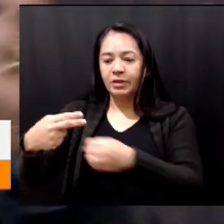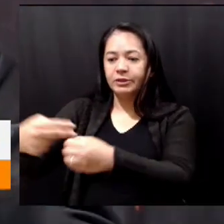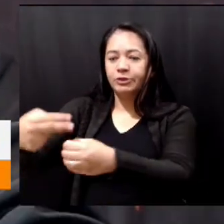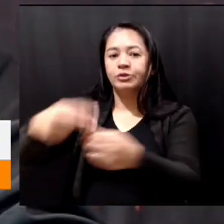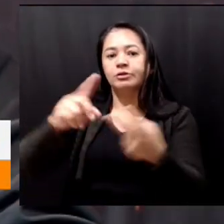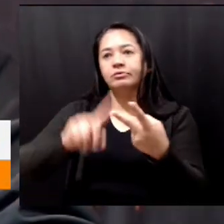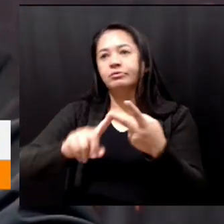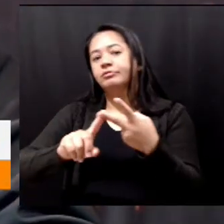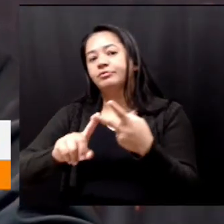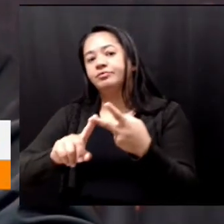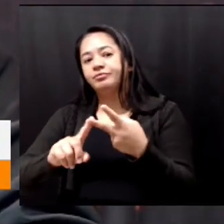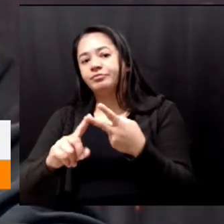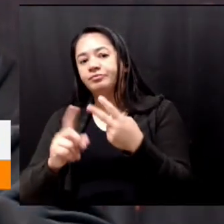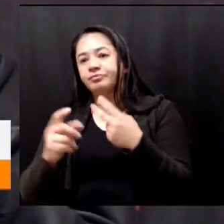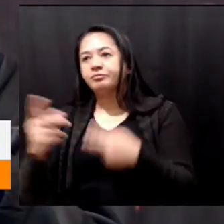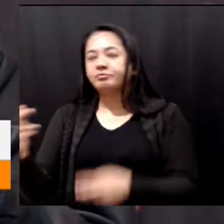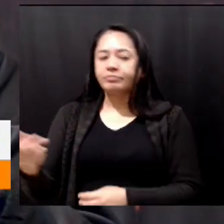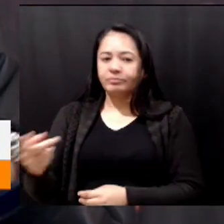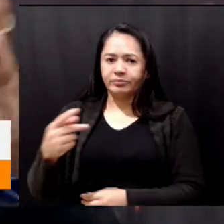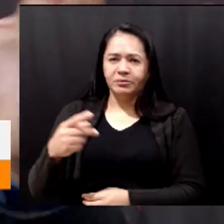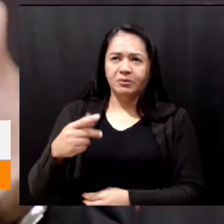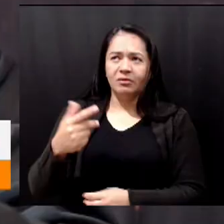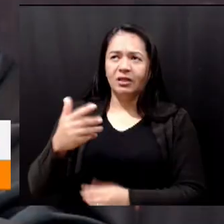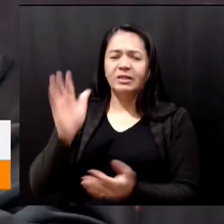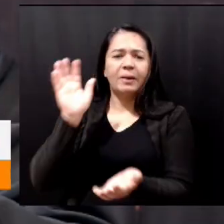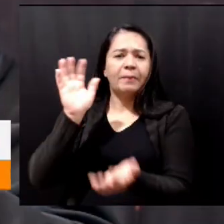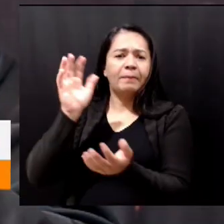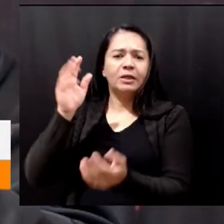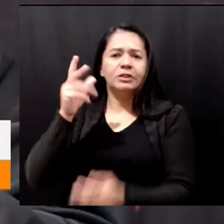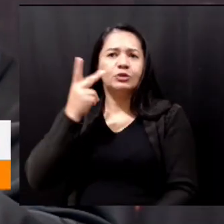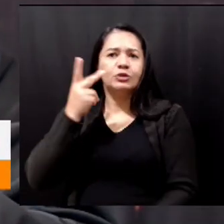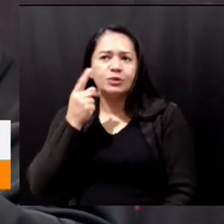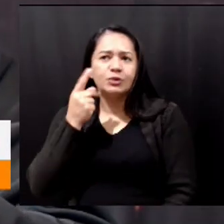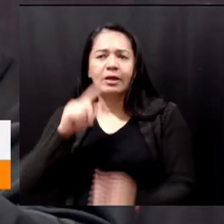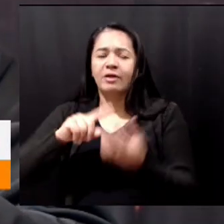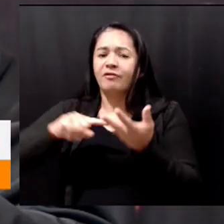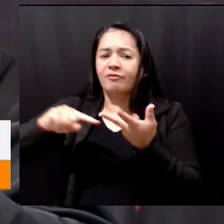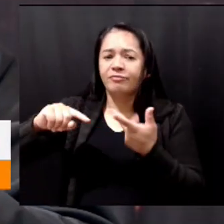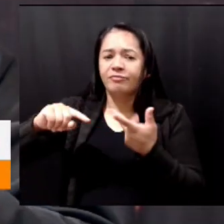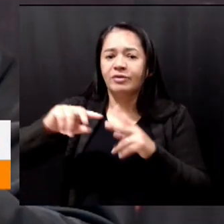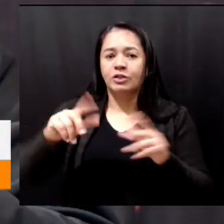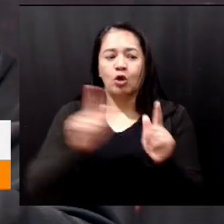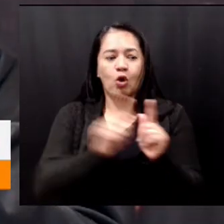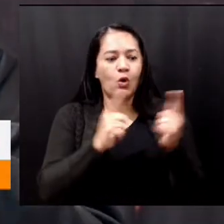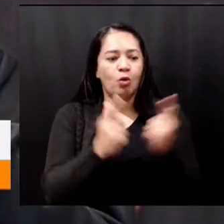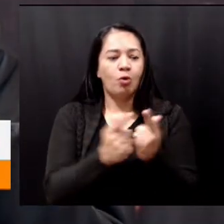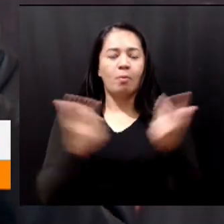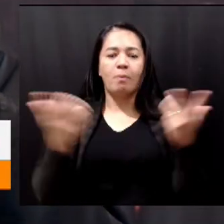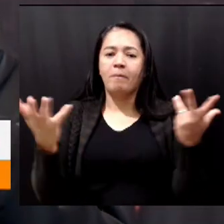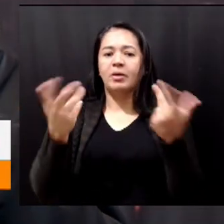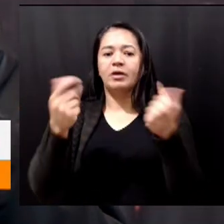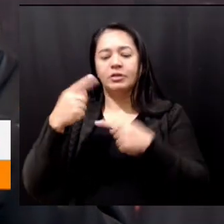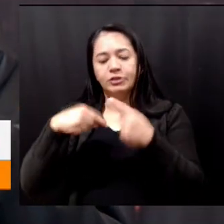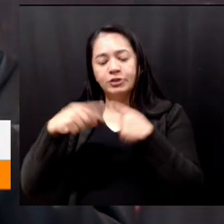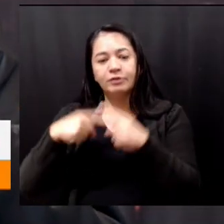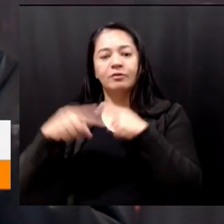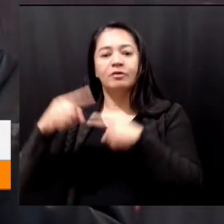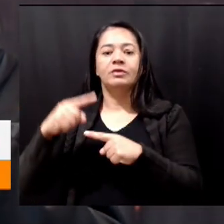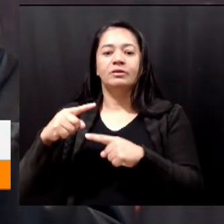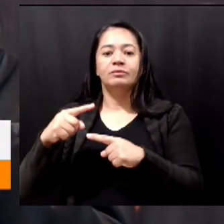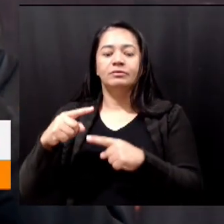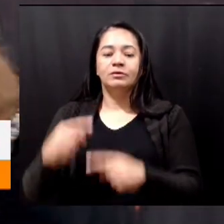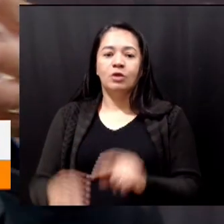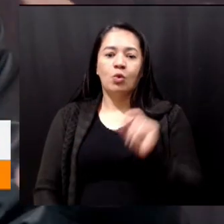Campina Grande, trouxemos do Ceará, enfim. A gente montou times fantásticos aqui para desenvolver isso. Então, o que acaba